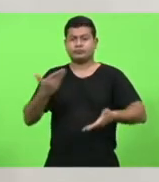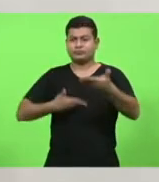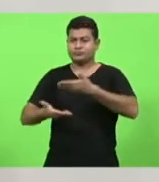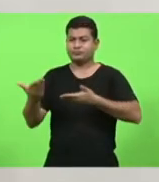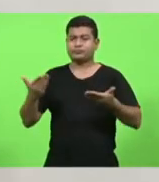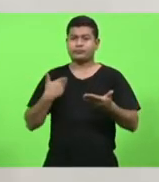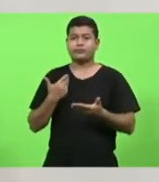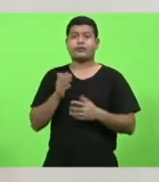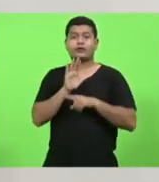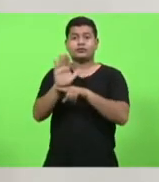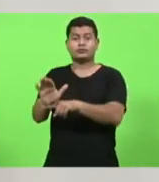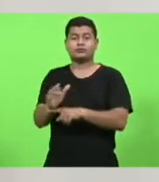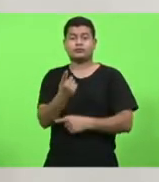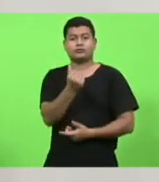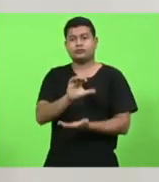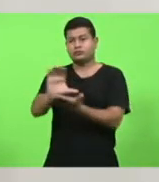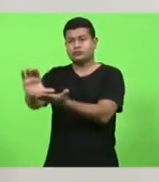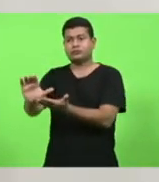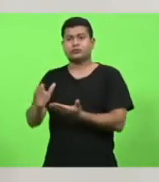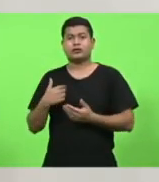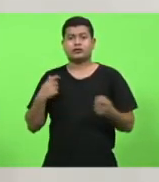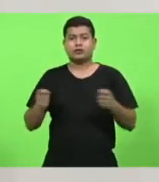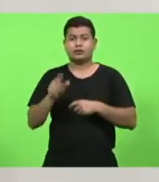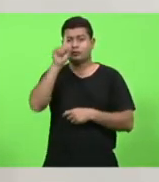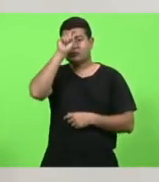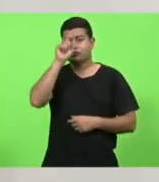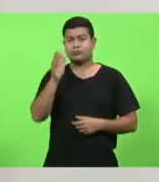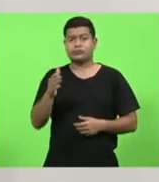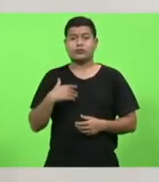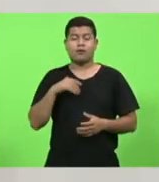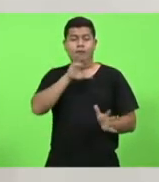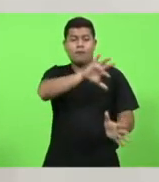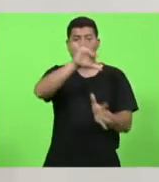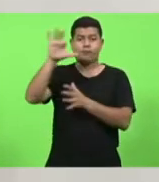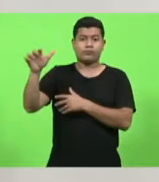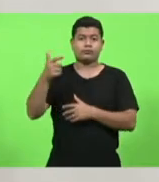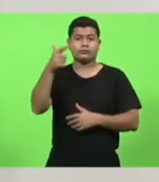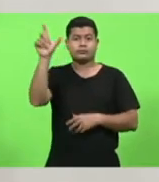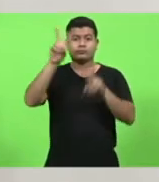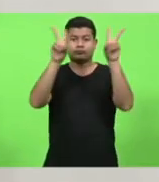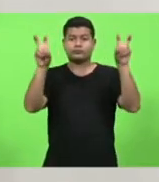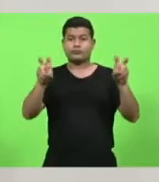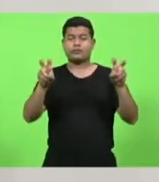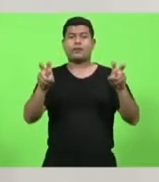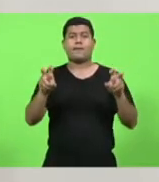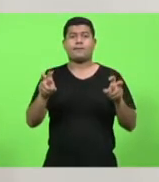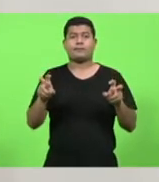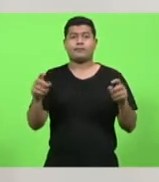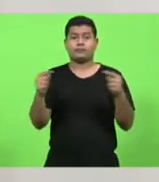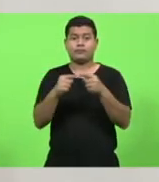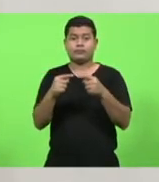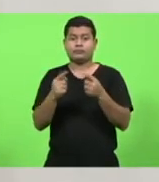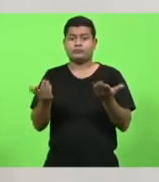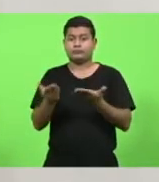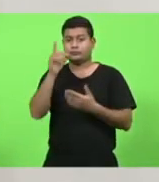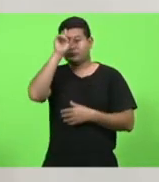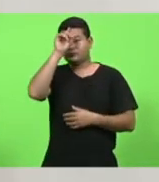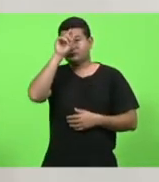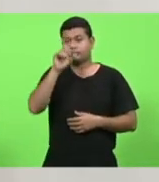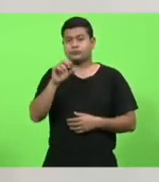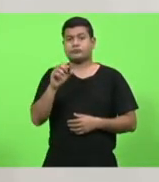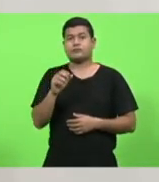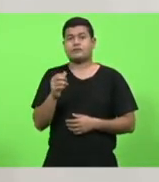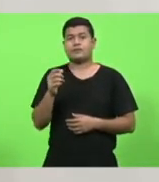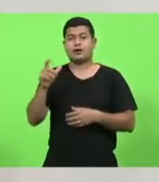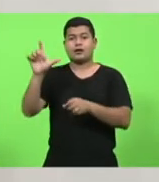os recursos que a gente pode ajudar o hospital. Uma outra questão também está relacionada, presidente, ao Hospital Nossa Senhora dos Prazeres,